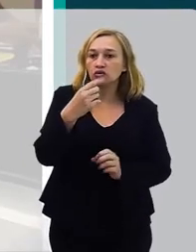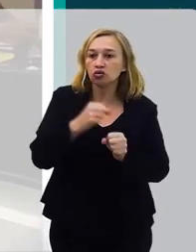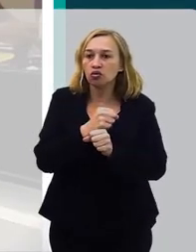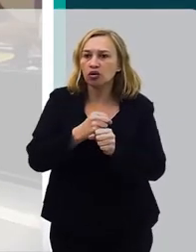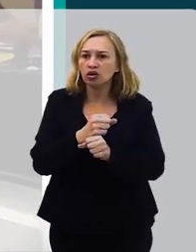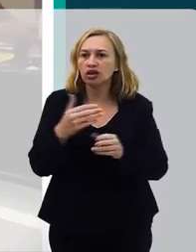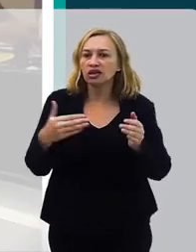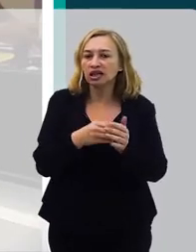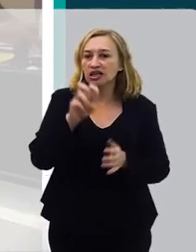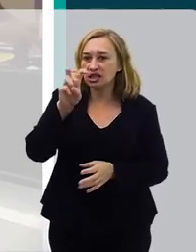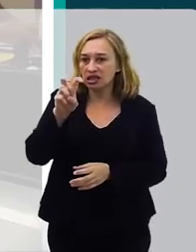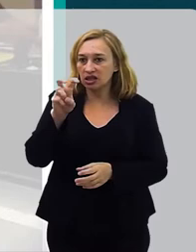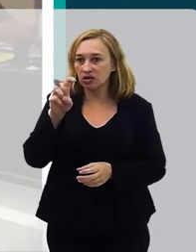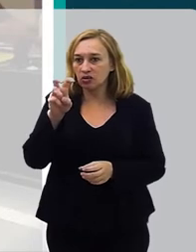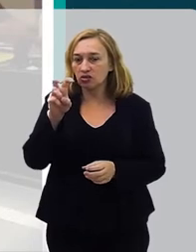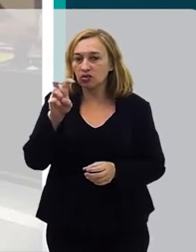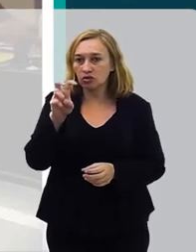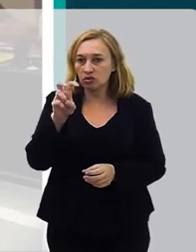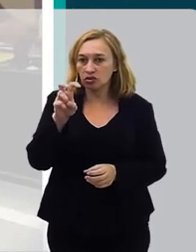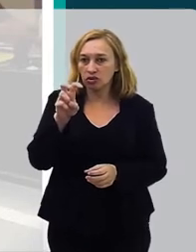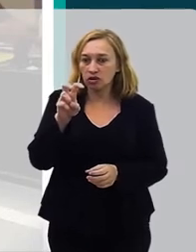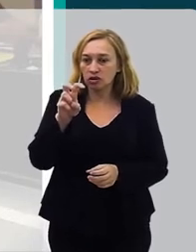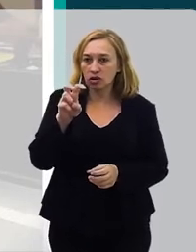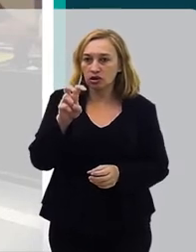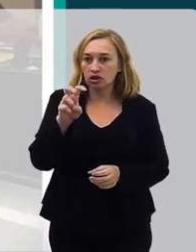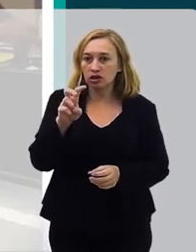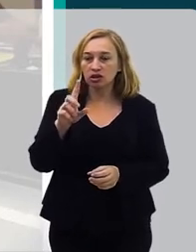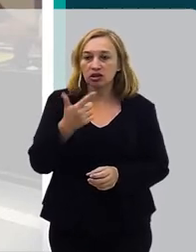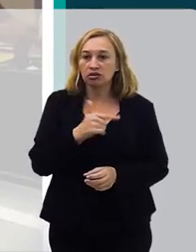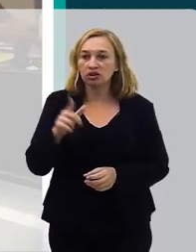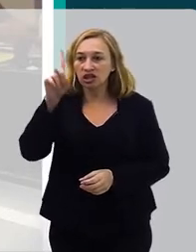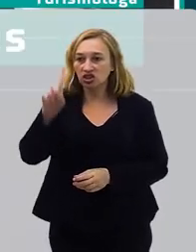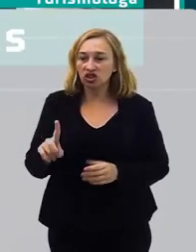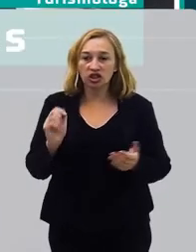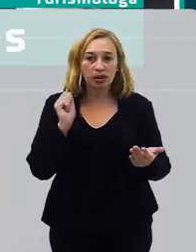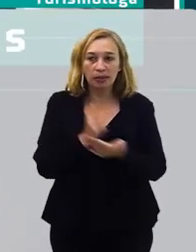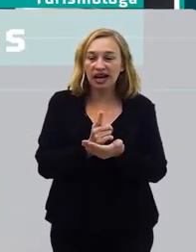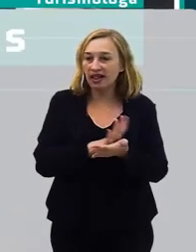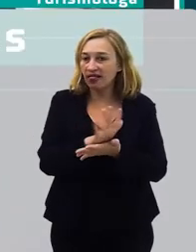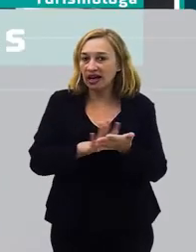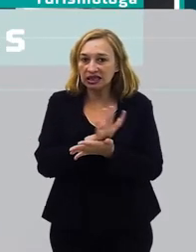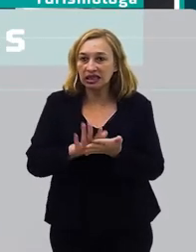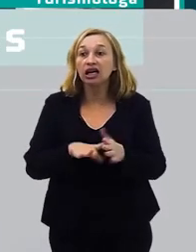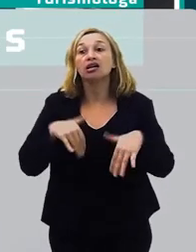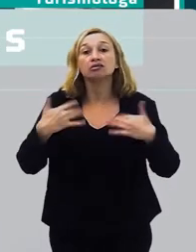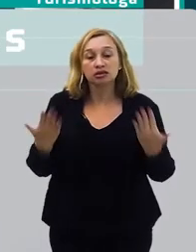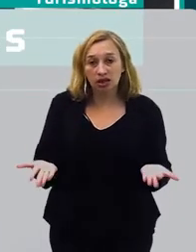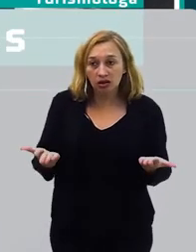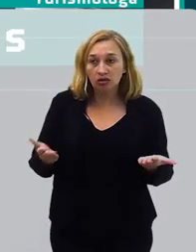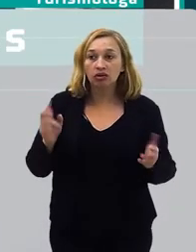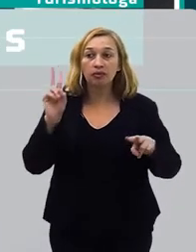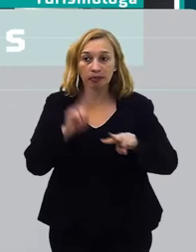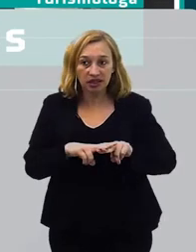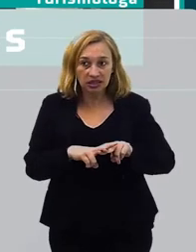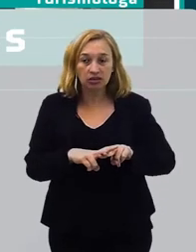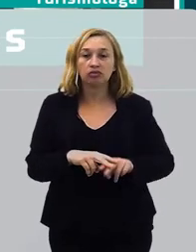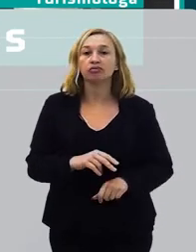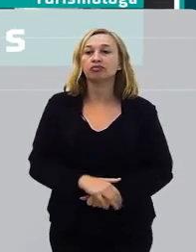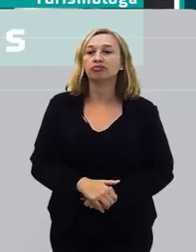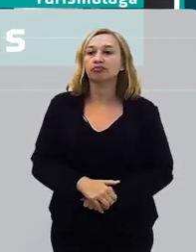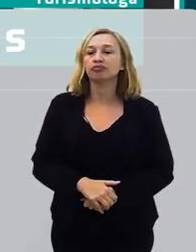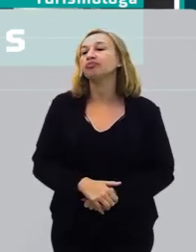de 1 ano a 5 de reclusão sem direito a pagar fiança. Fiança. Então, é